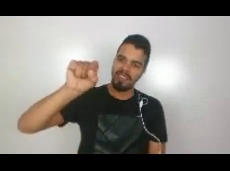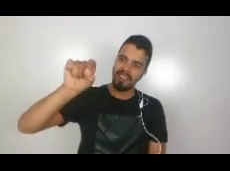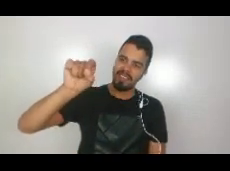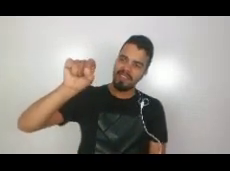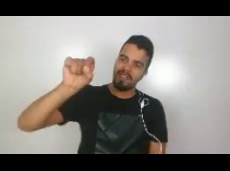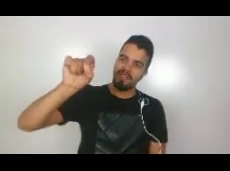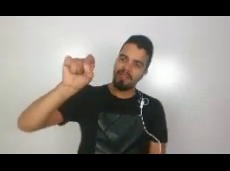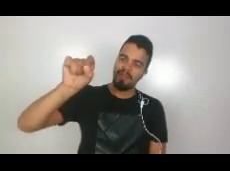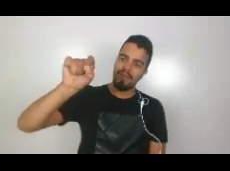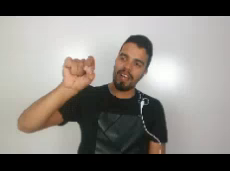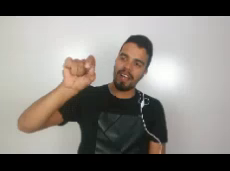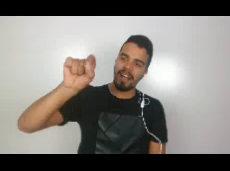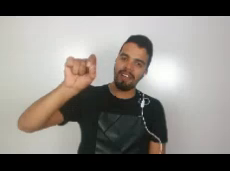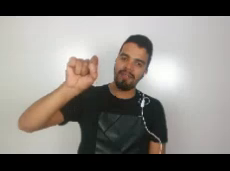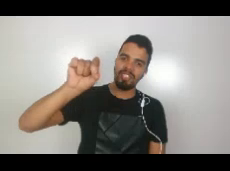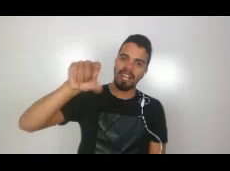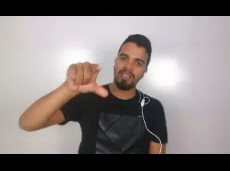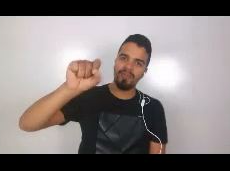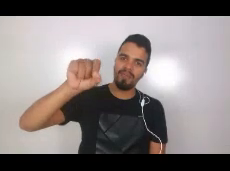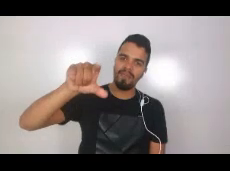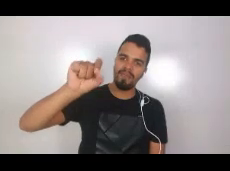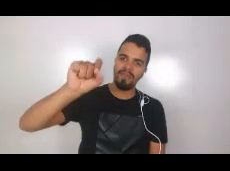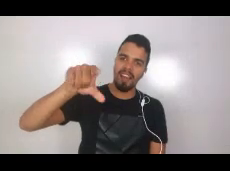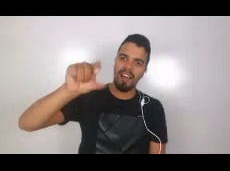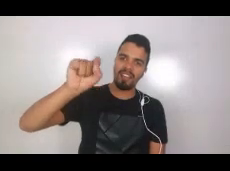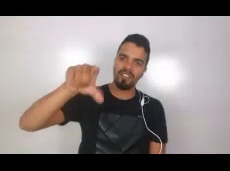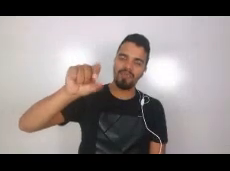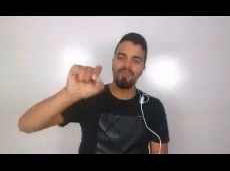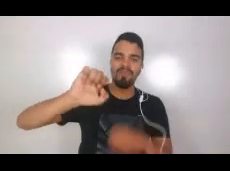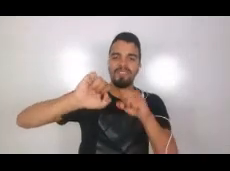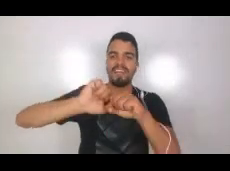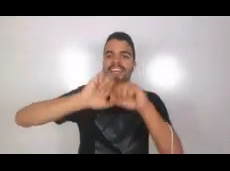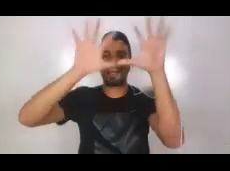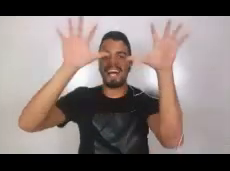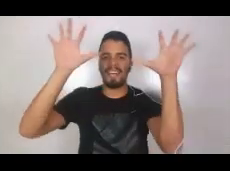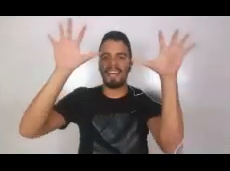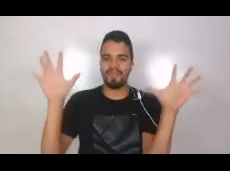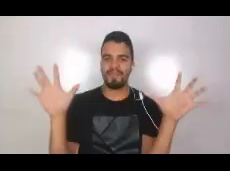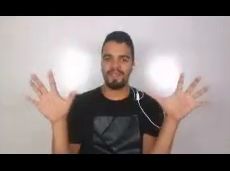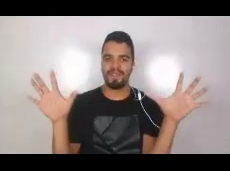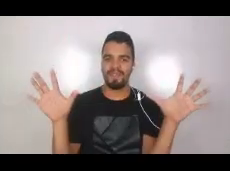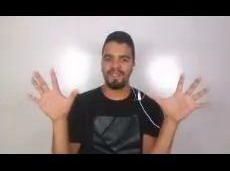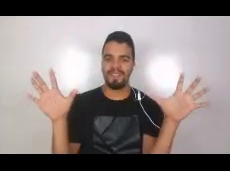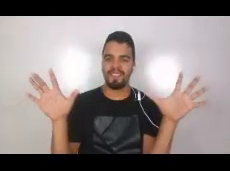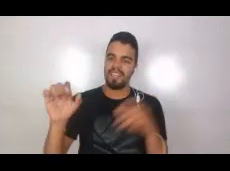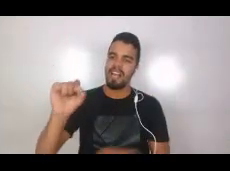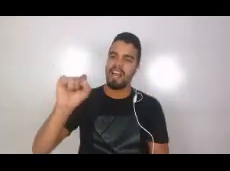ó, com o polegar e o indicador, azul claro.